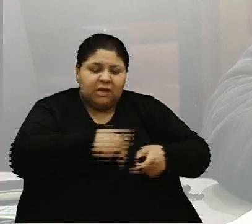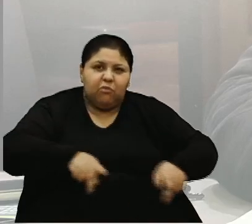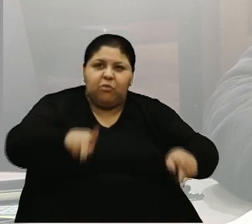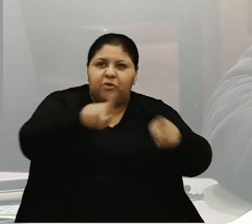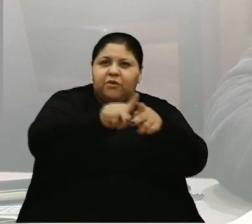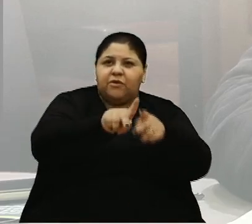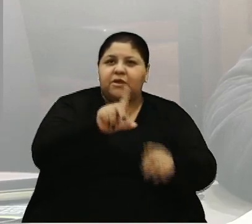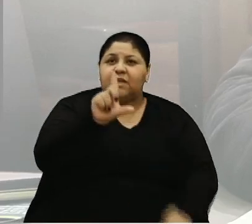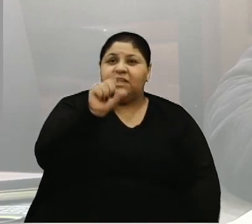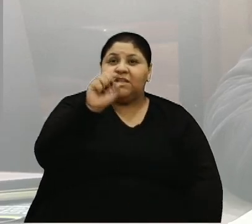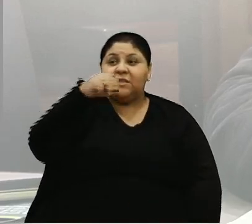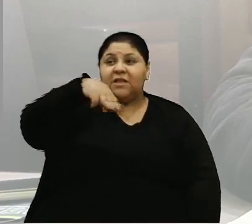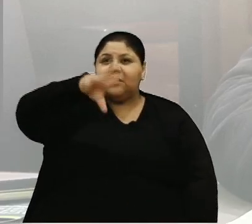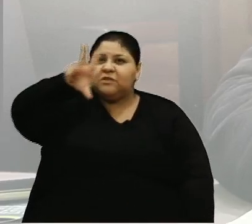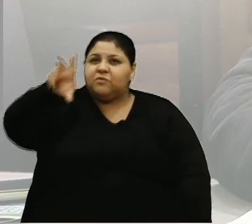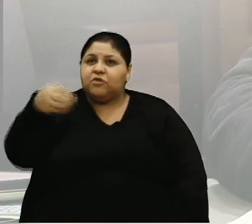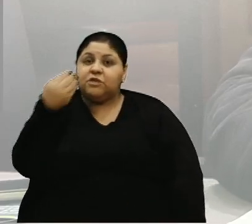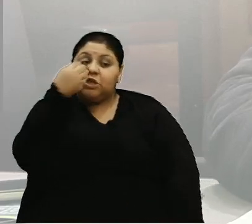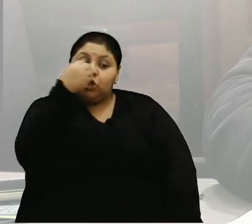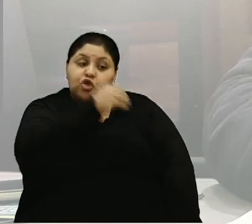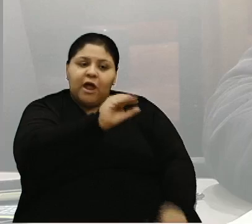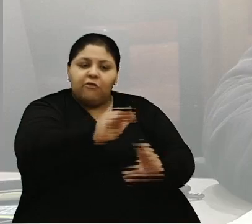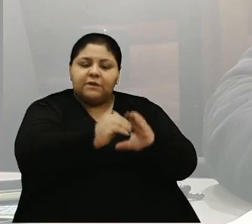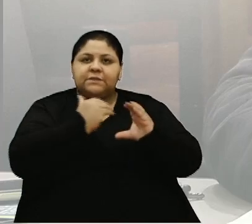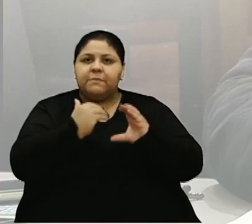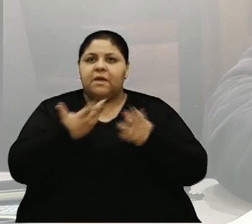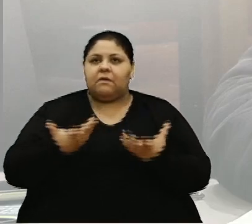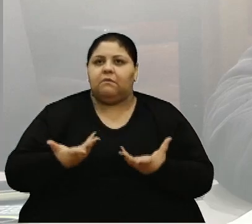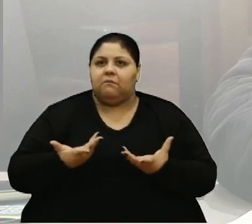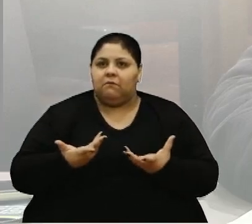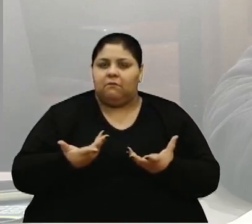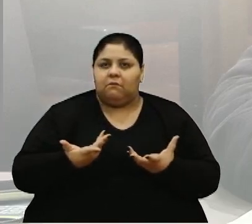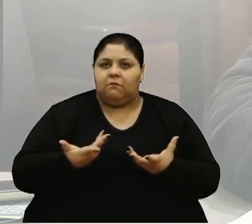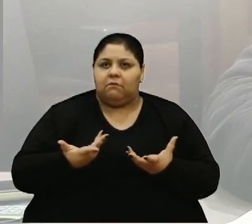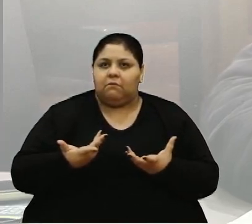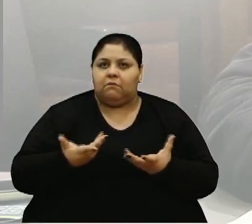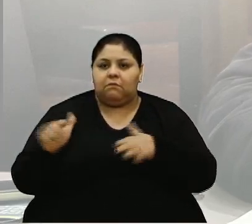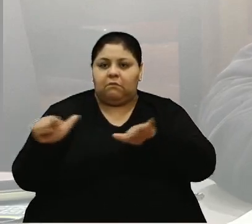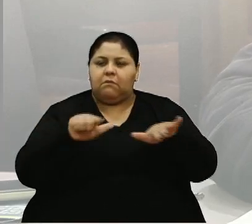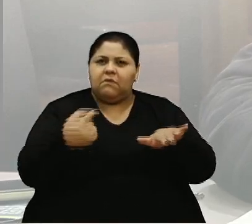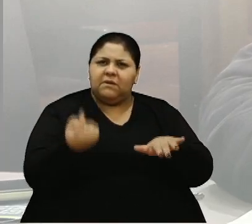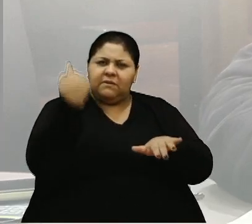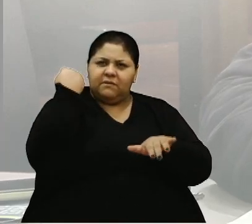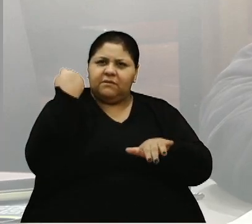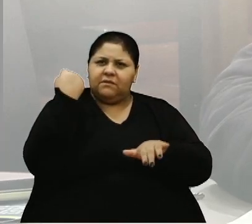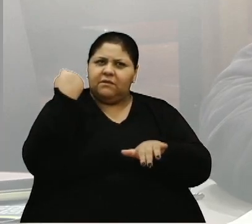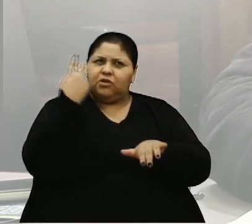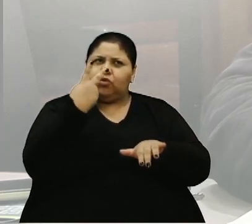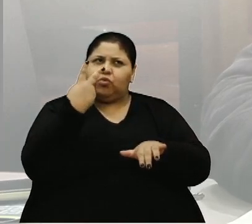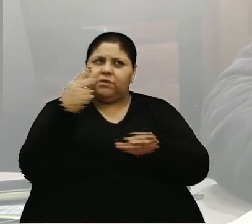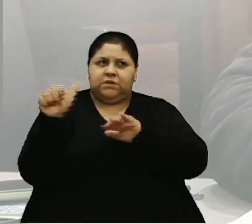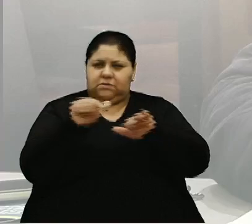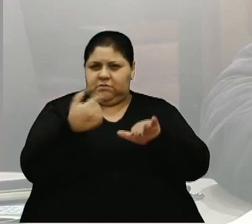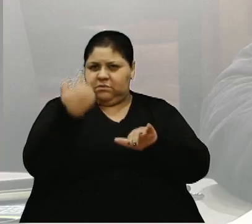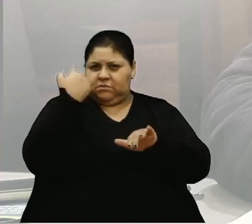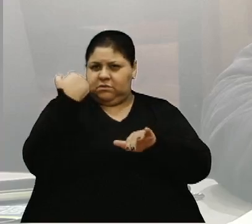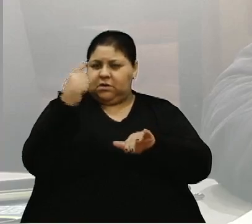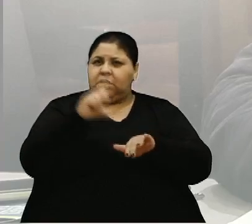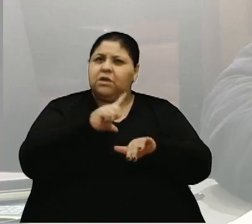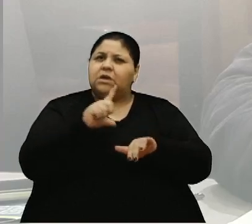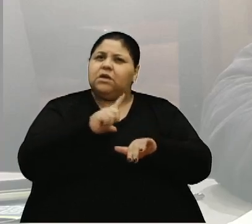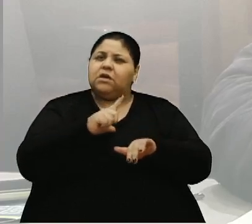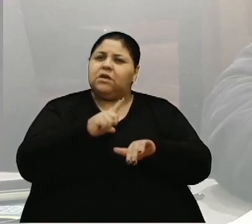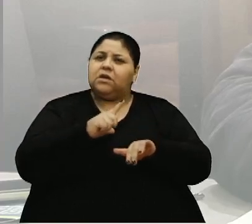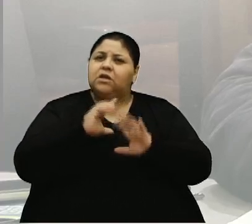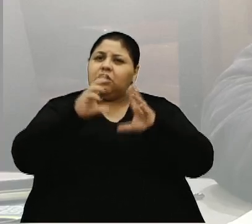São 10 milhões que se recusaram para abrir os leitos, né? E semana passada, 2 semanas atrás, teve reunião com a Anísia.